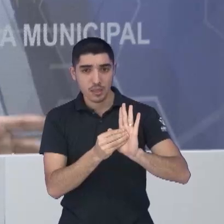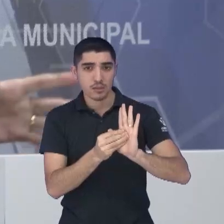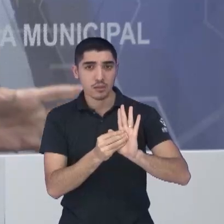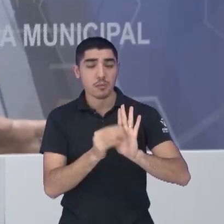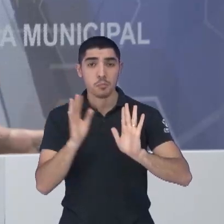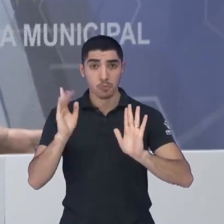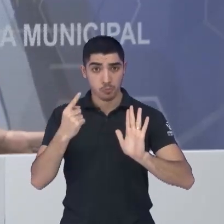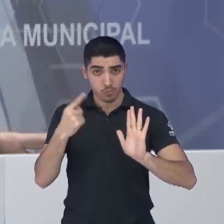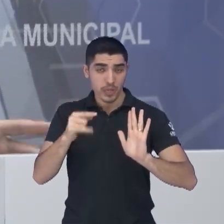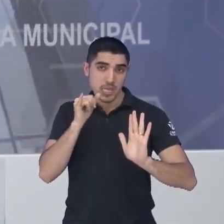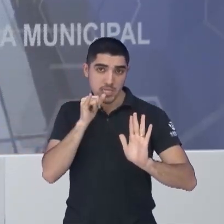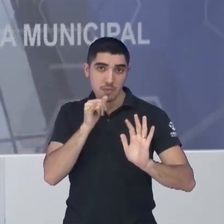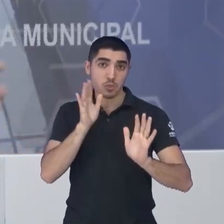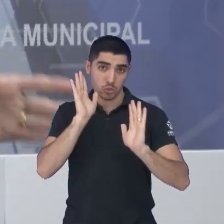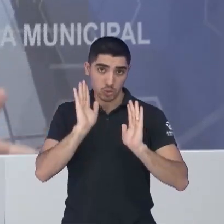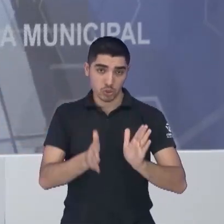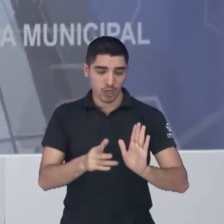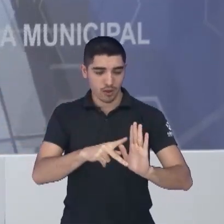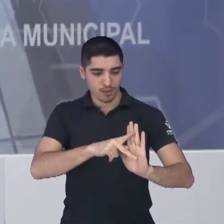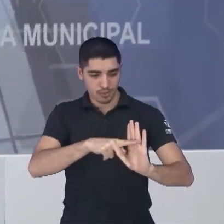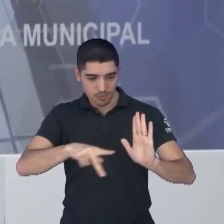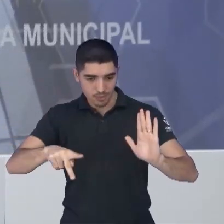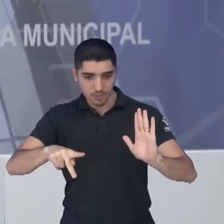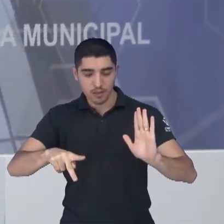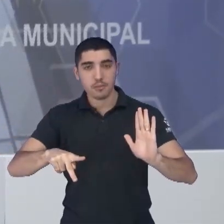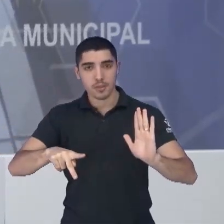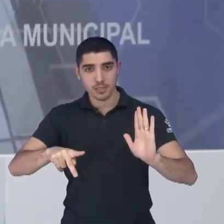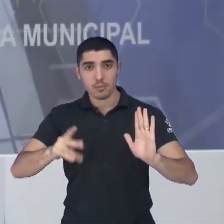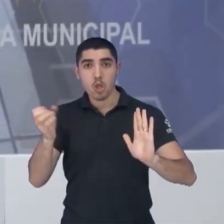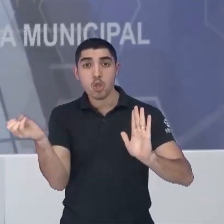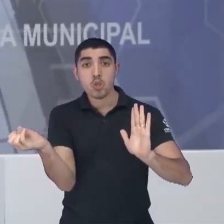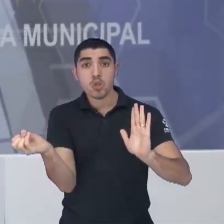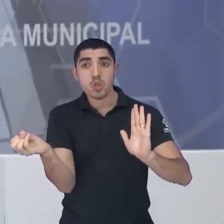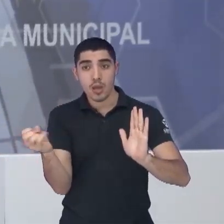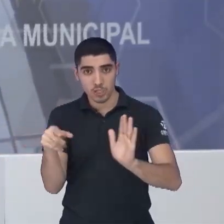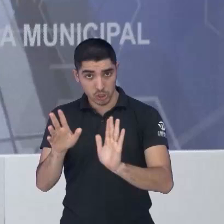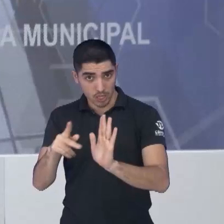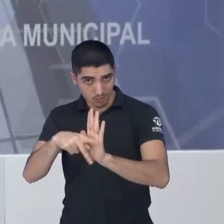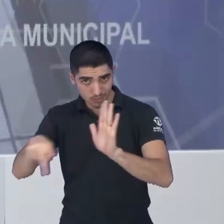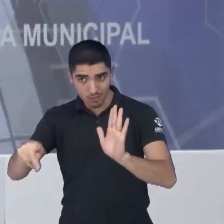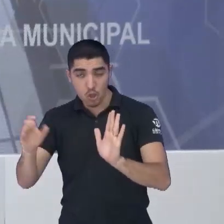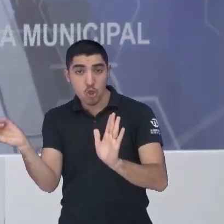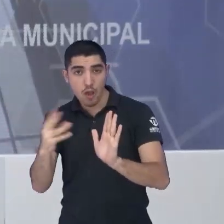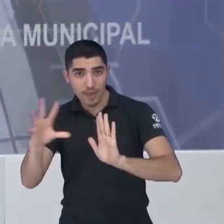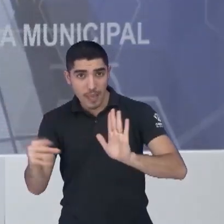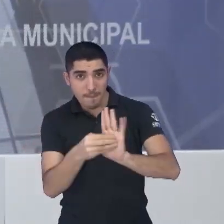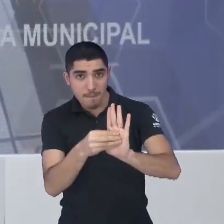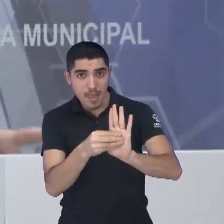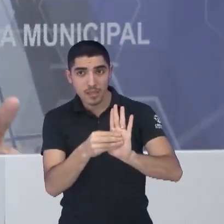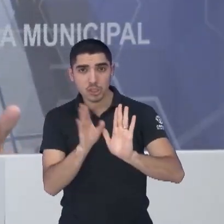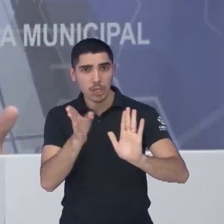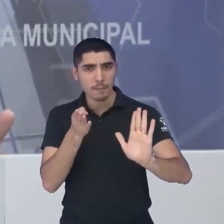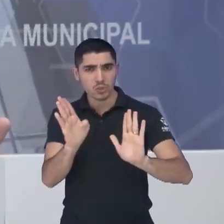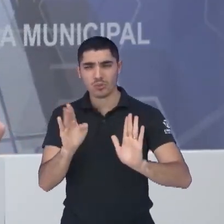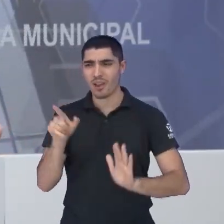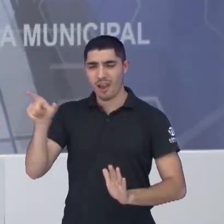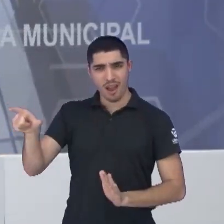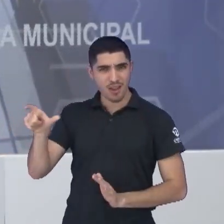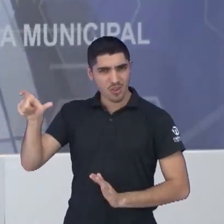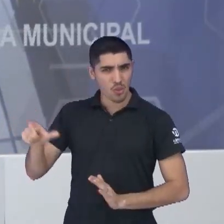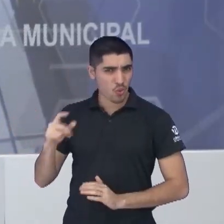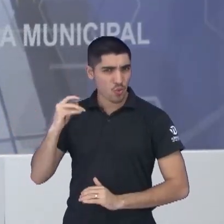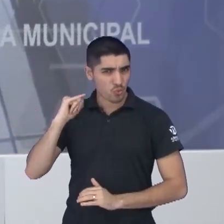pouco a tramitação de uma nova emenda a esse projeto. E essa emenda proposta pelo vereador Juvenil traz uma